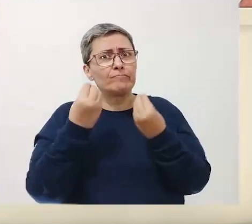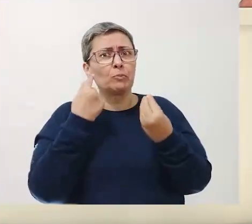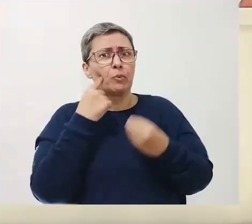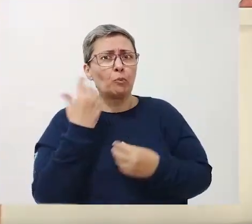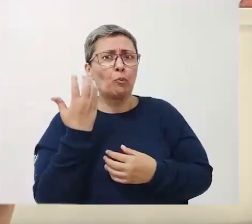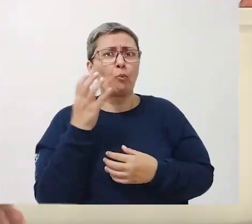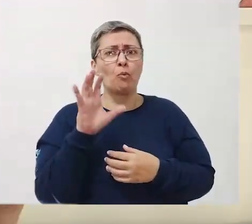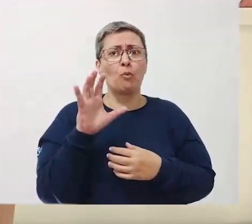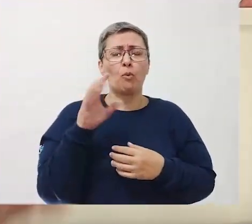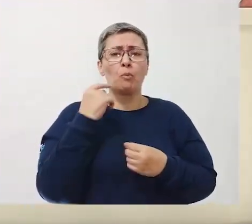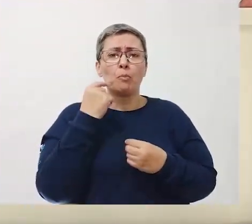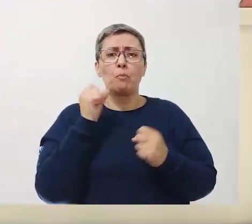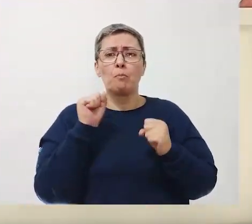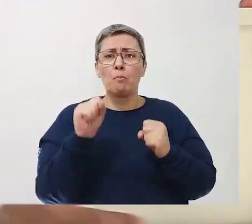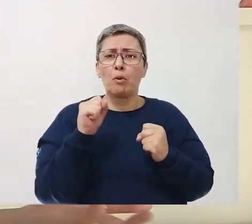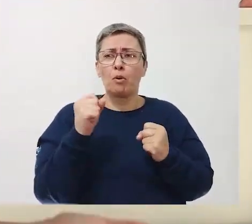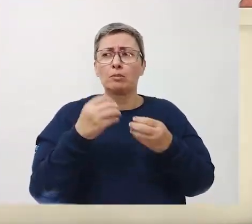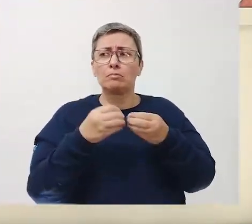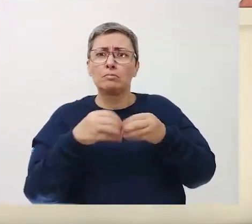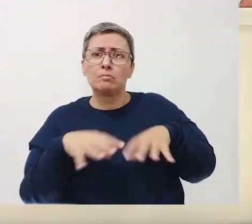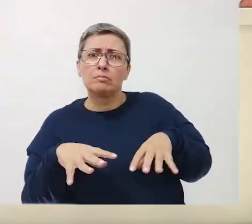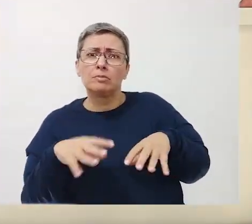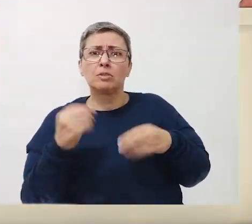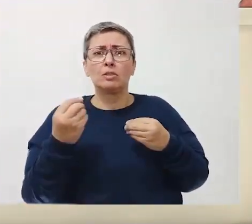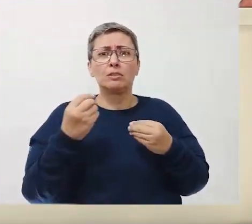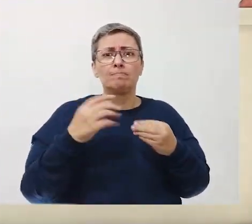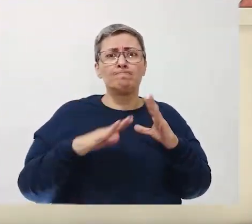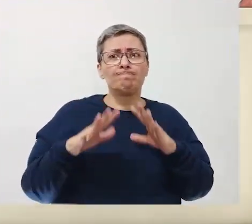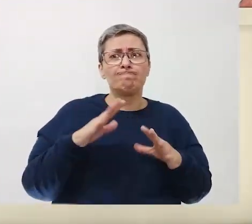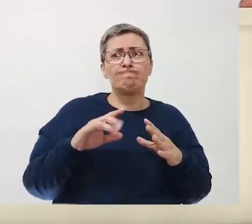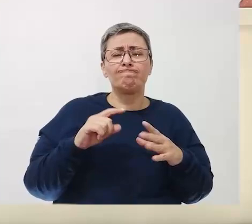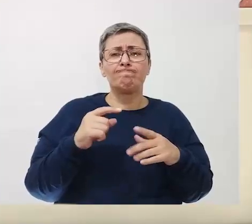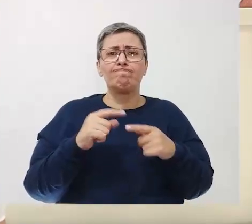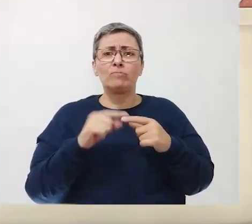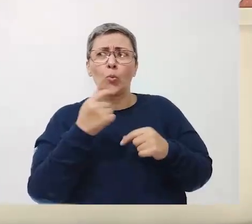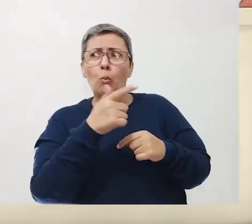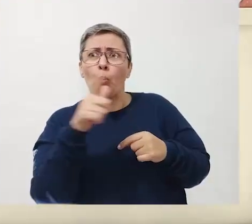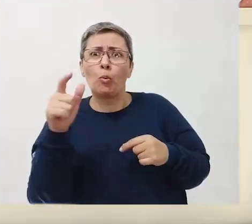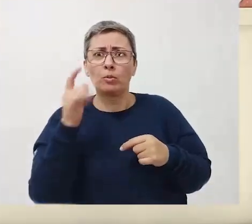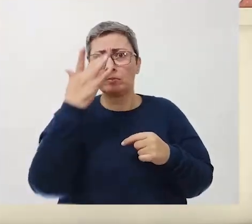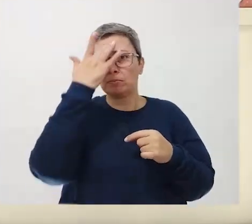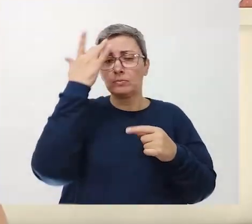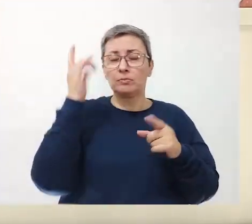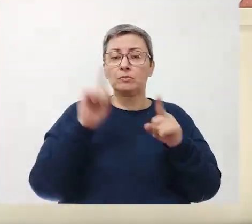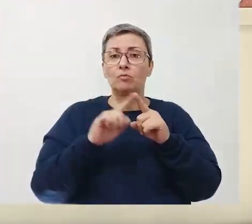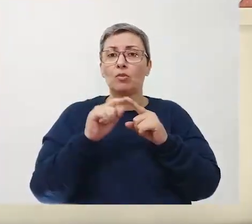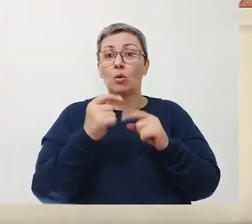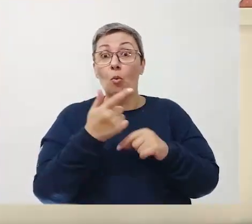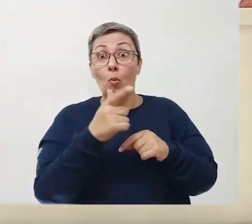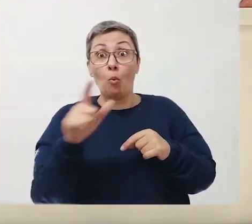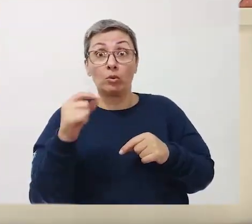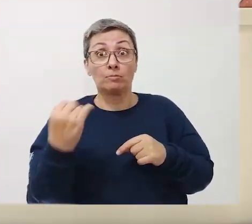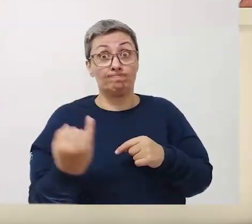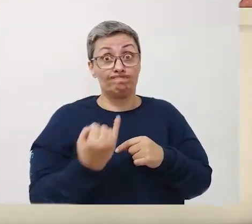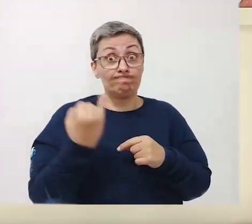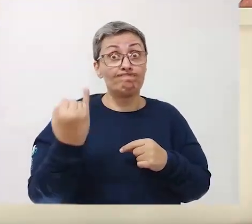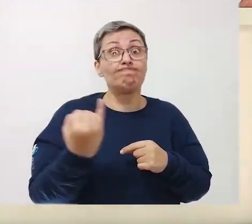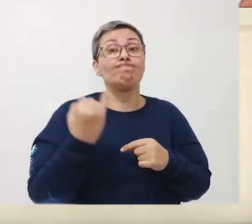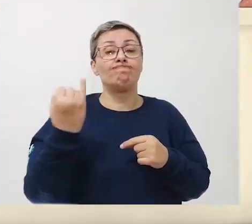algum dano, algum prejuízo a você ou a outras pessoas. Uma outra coisa importante, né, quando a gente fala